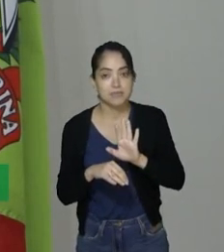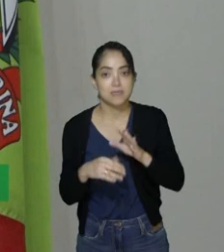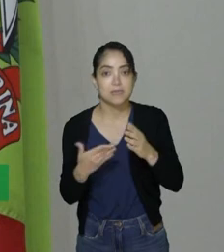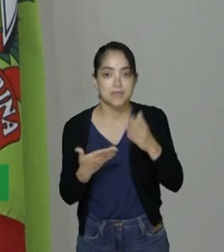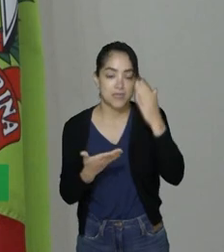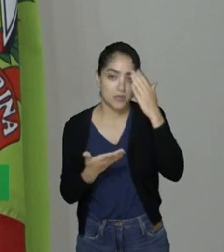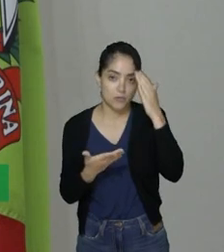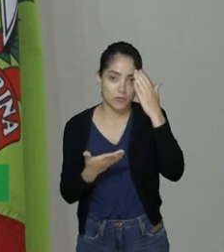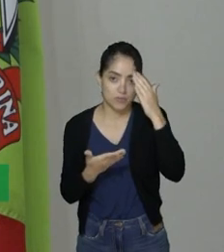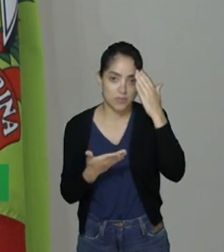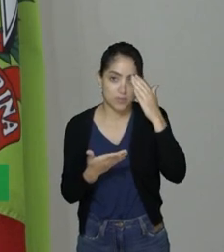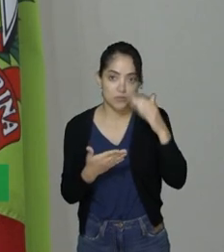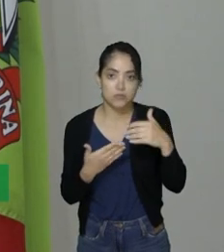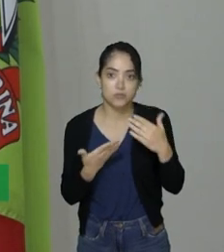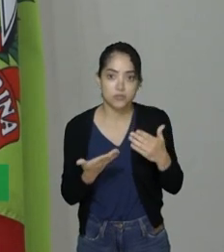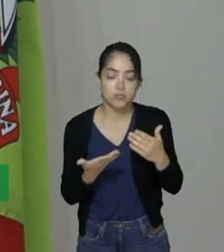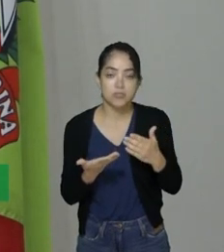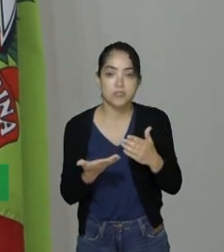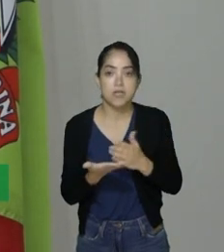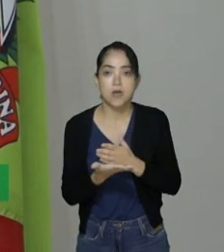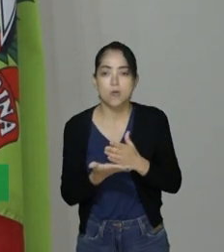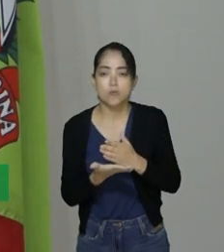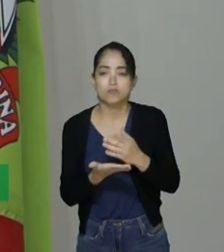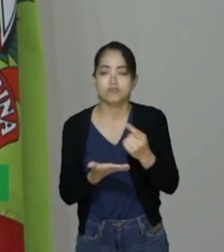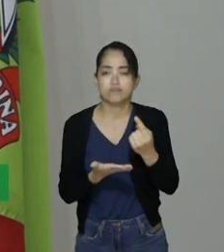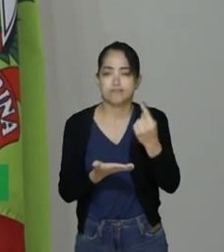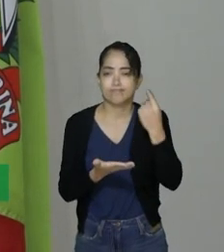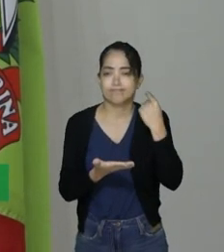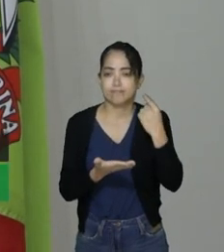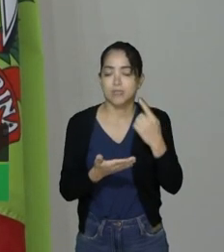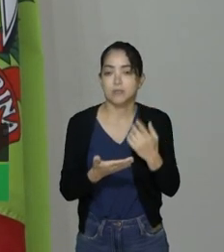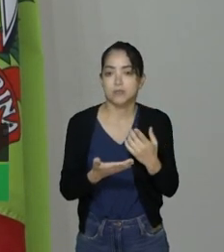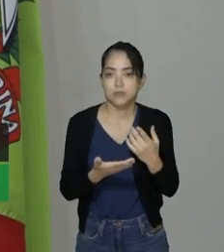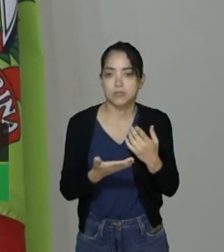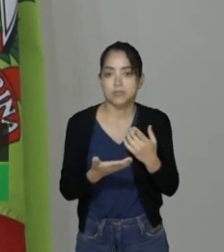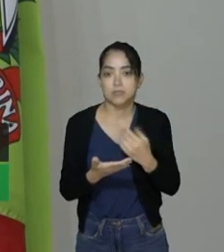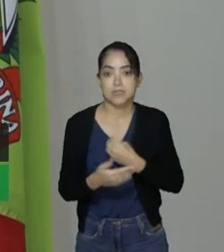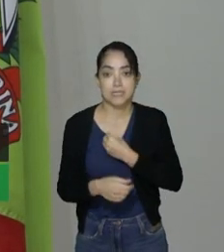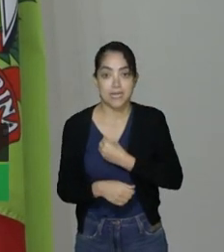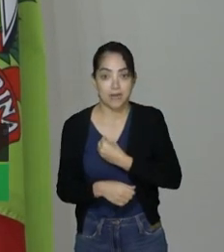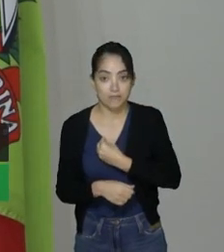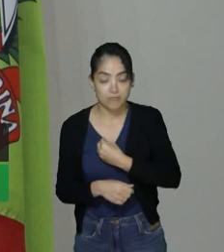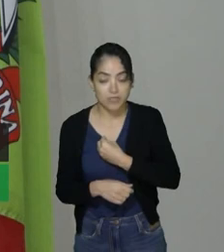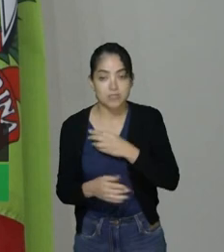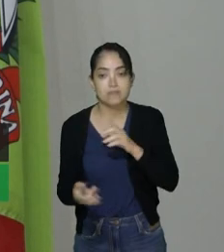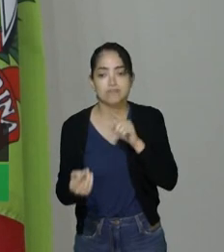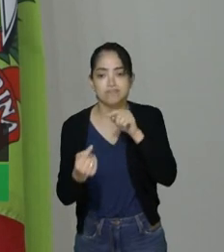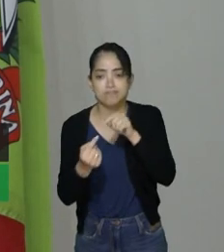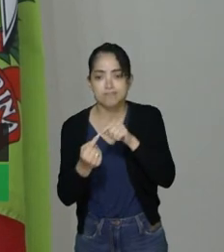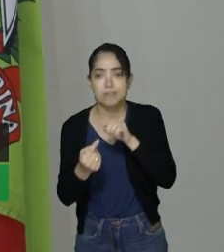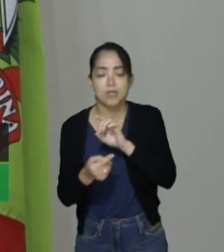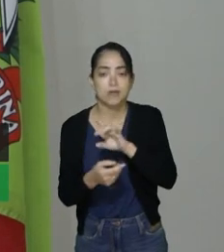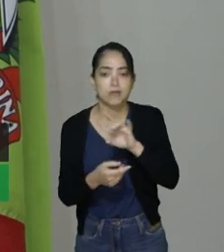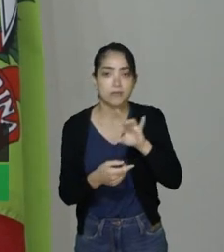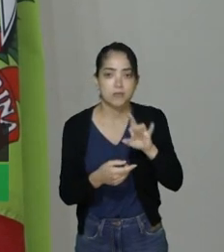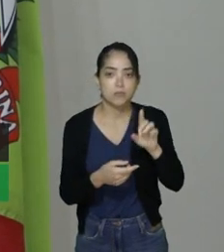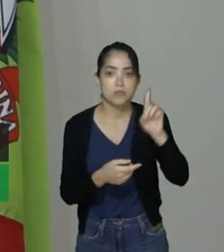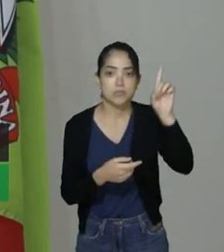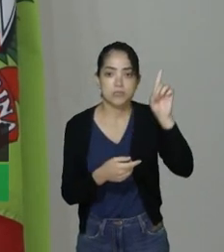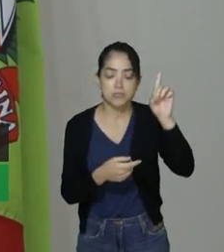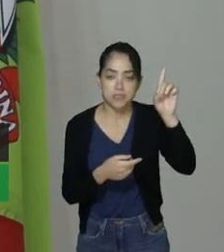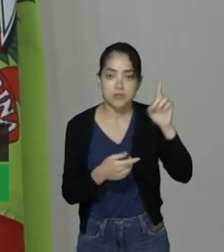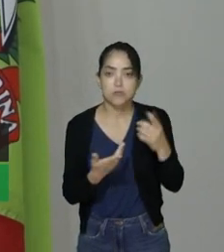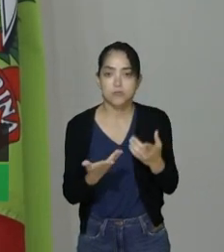entendi algum tempo atrás que na vida às vezes nós temos os nossos propósitos e Deus tem